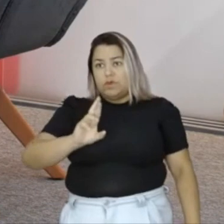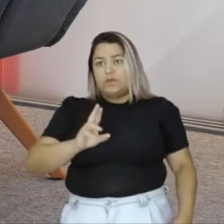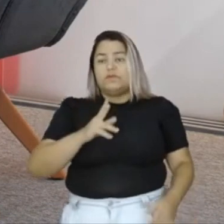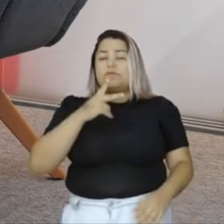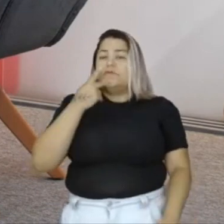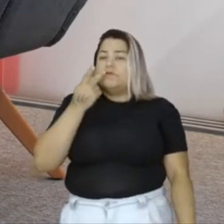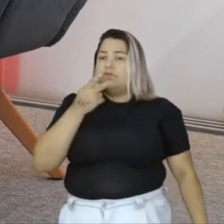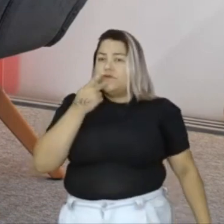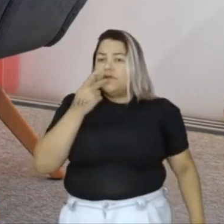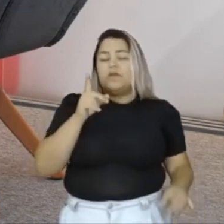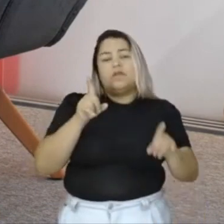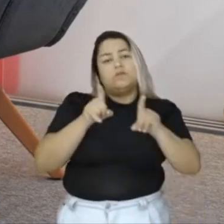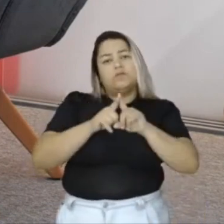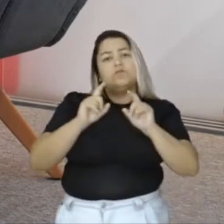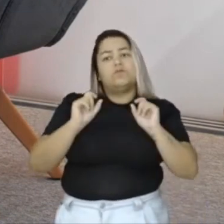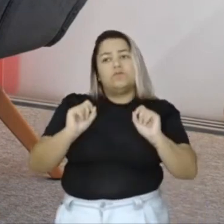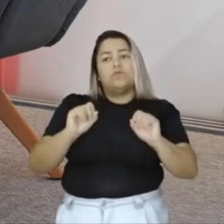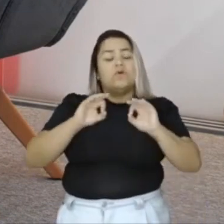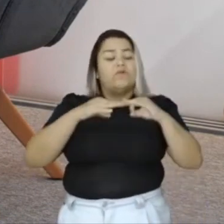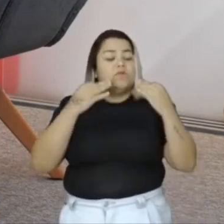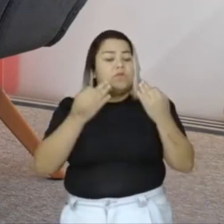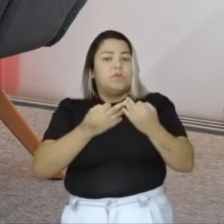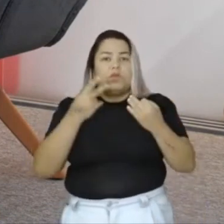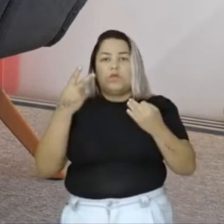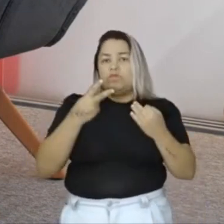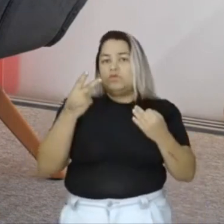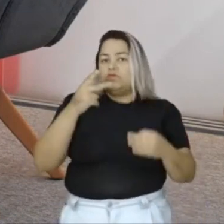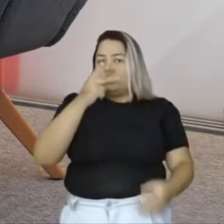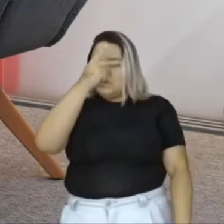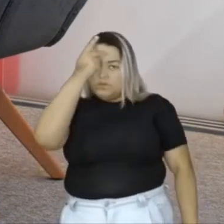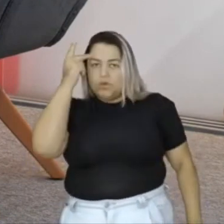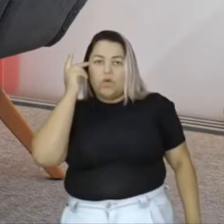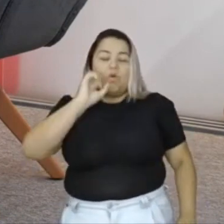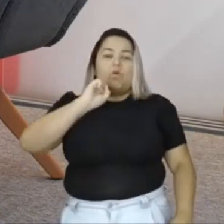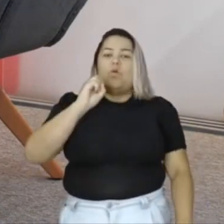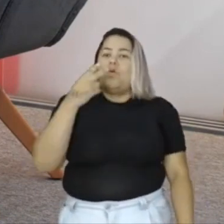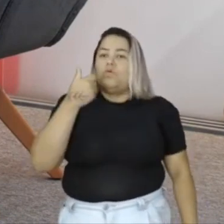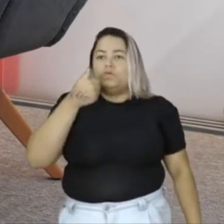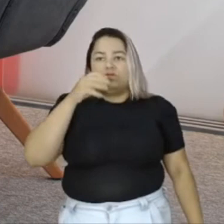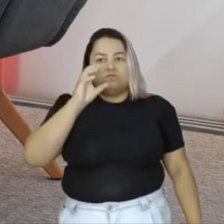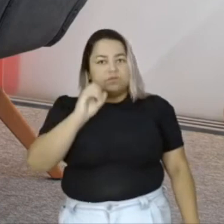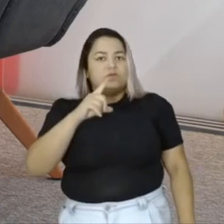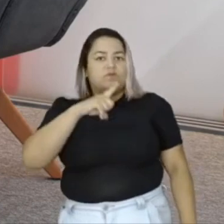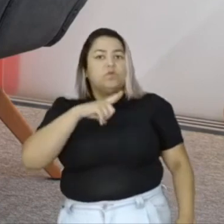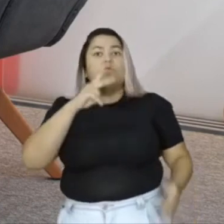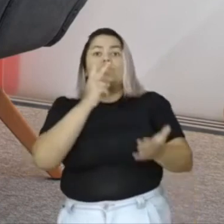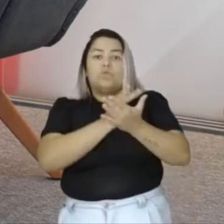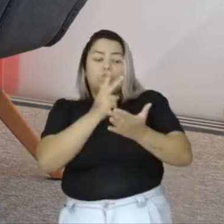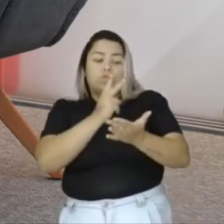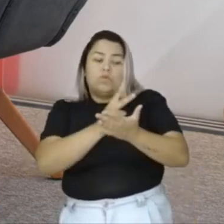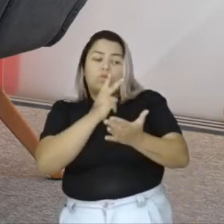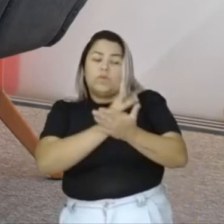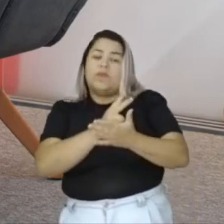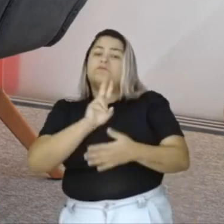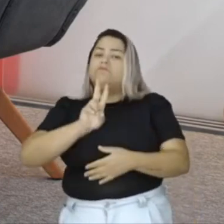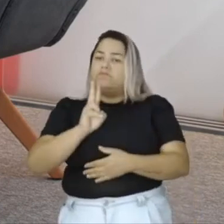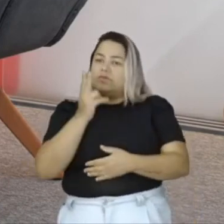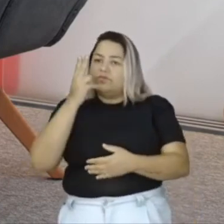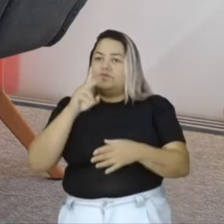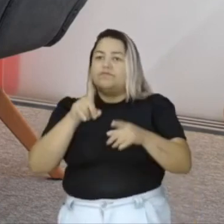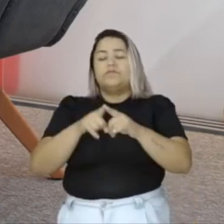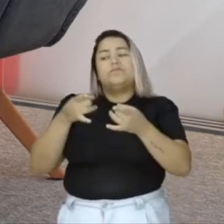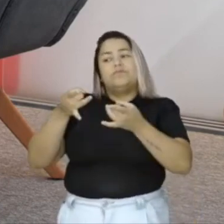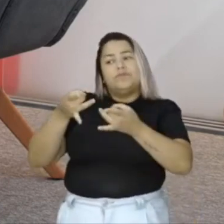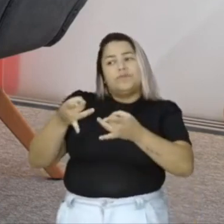falando dessa distorção, né? Uma família com 2 pessoas ou com 10 recebia o mesmo valor. Outro problema, né, causado aí pelo